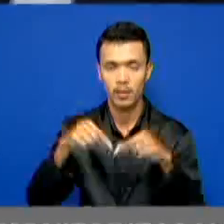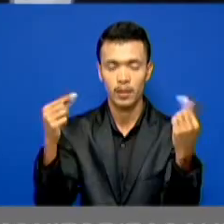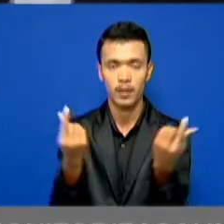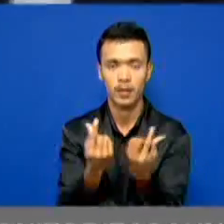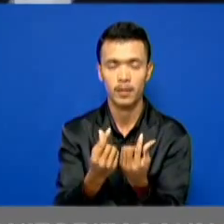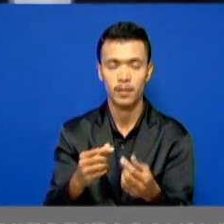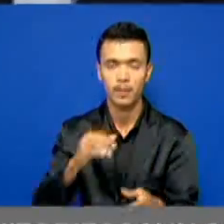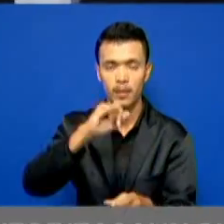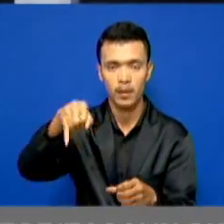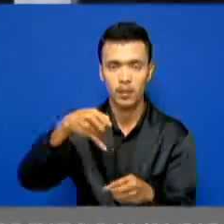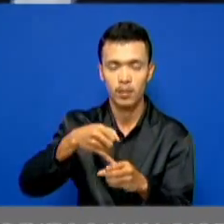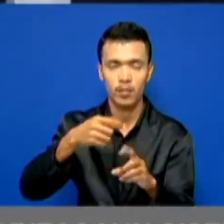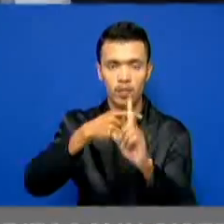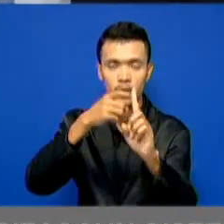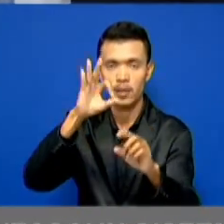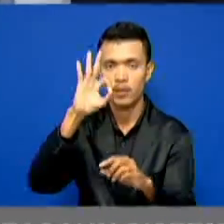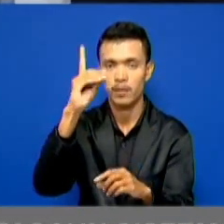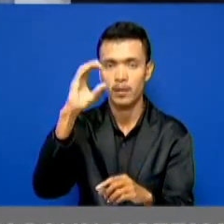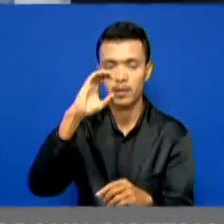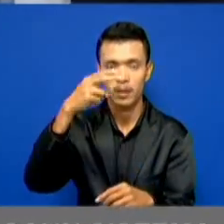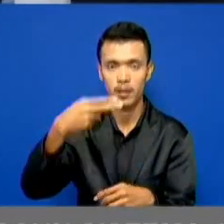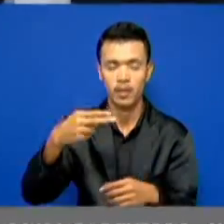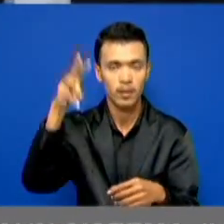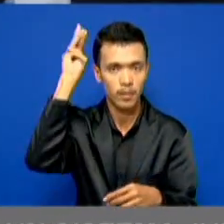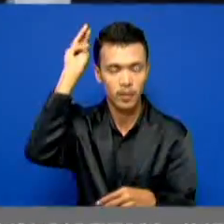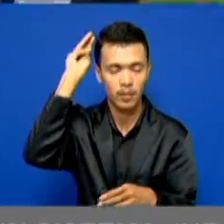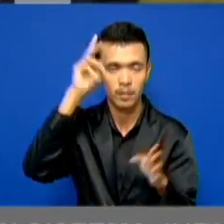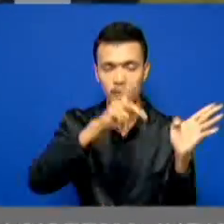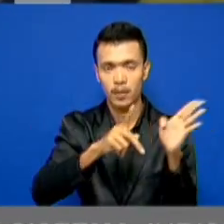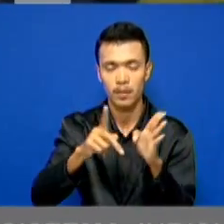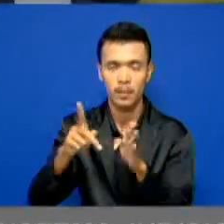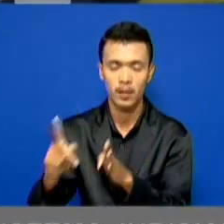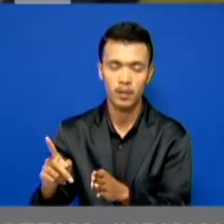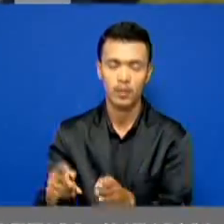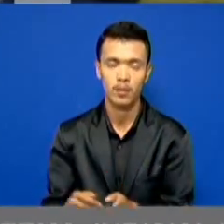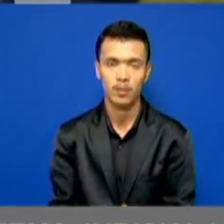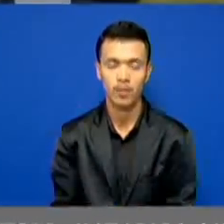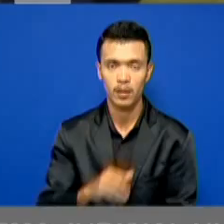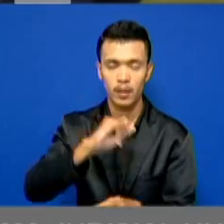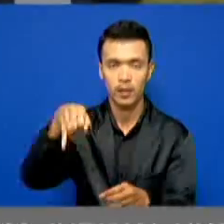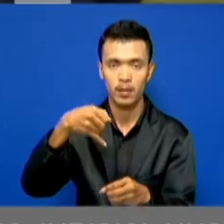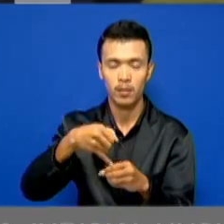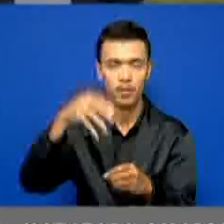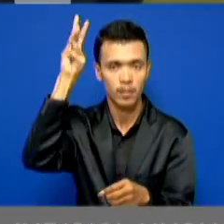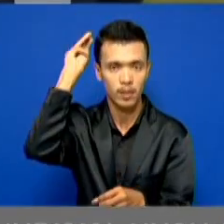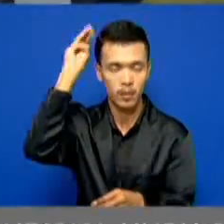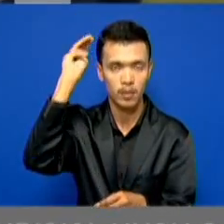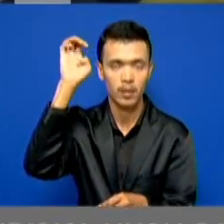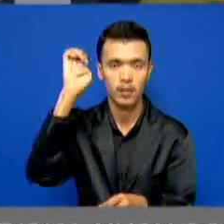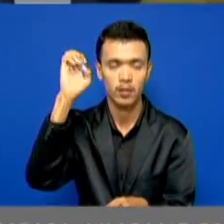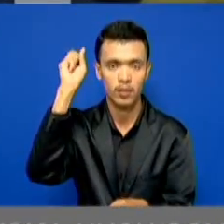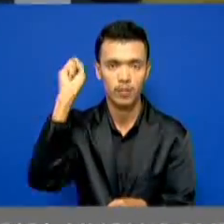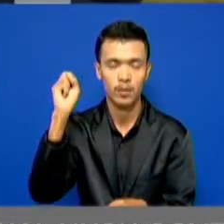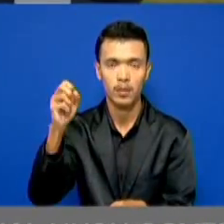júri, nebe composto russe FDCH, Ministério Planeamento e Investimento Estratégico. Inclui Ministério Ensino